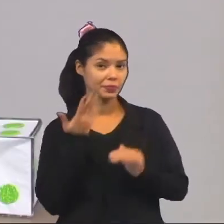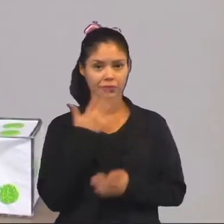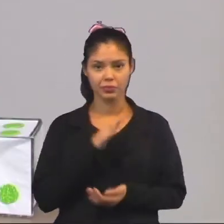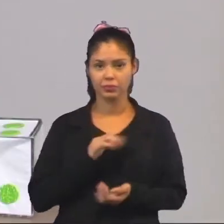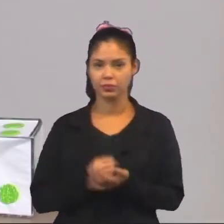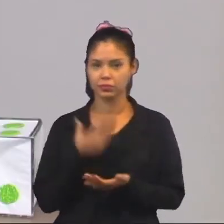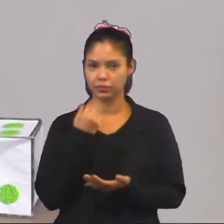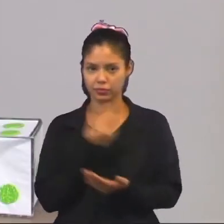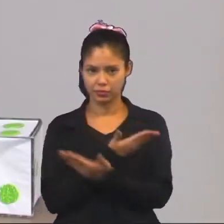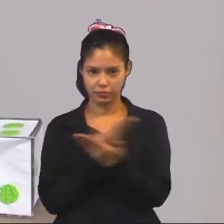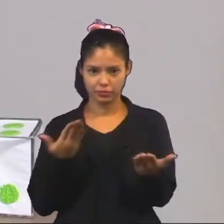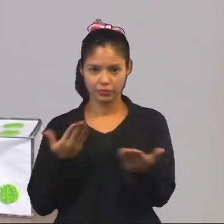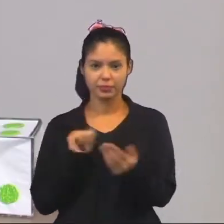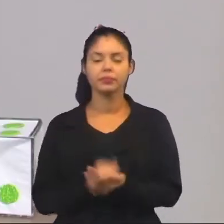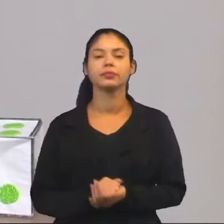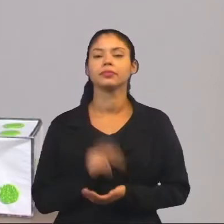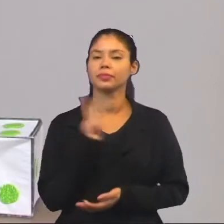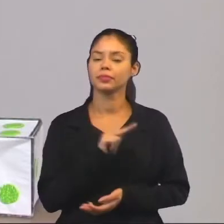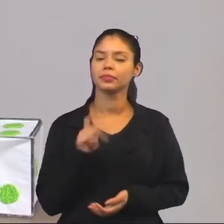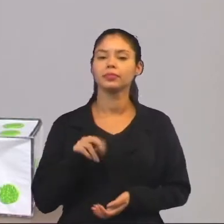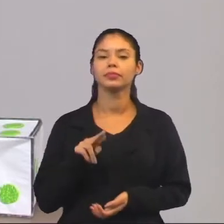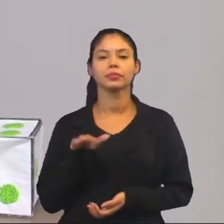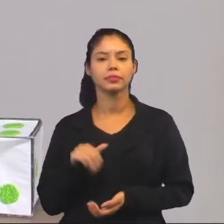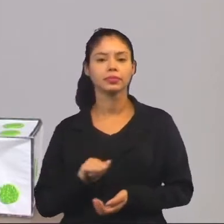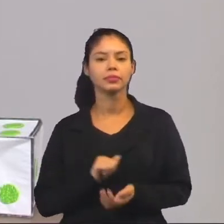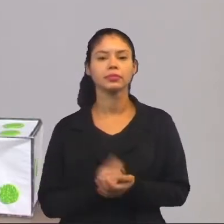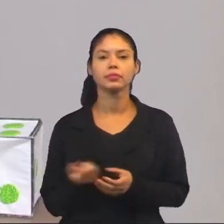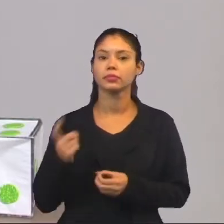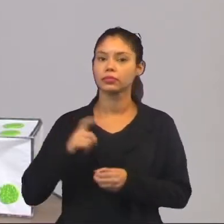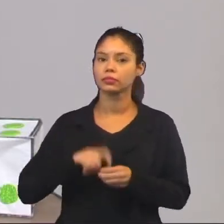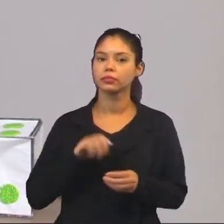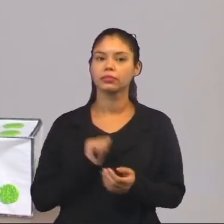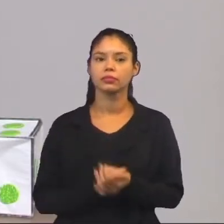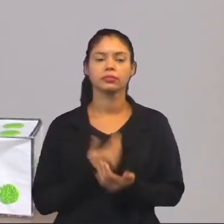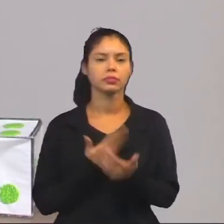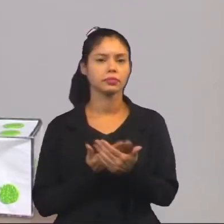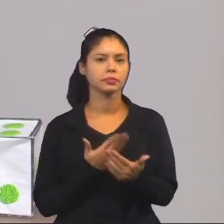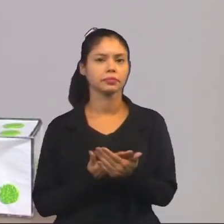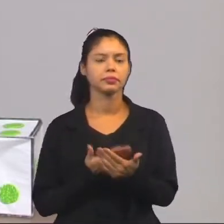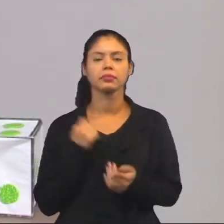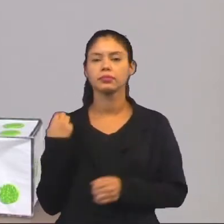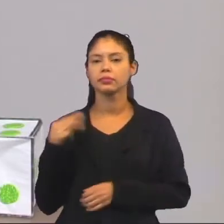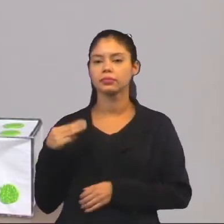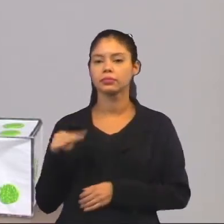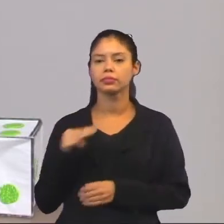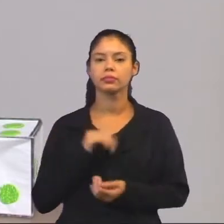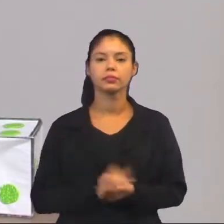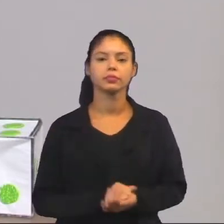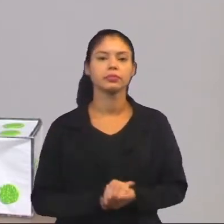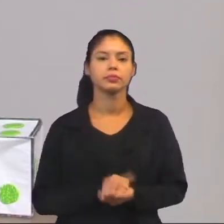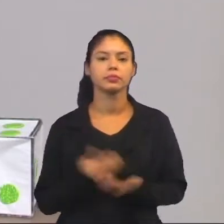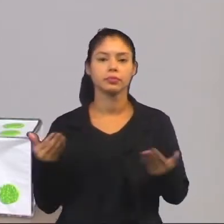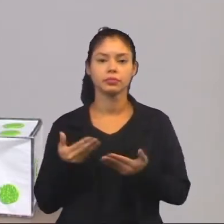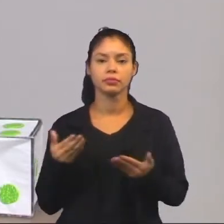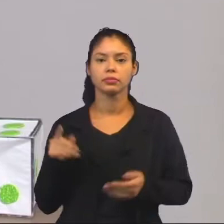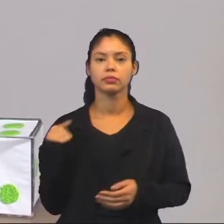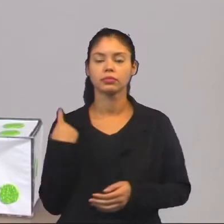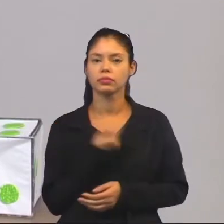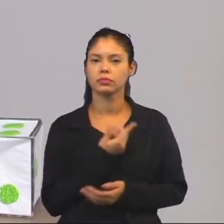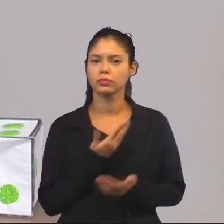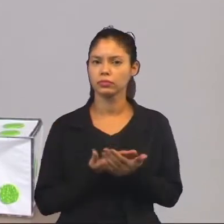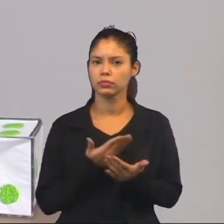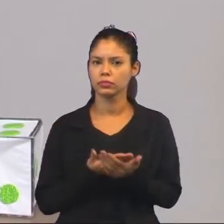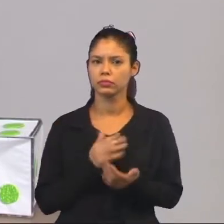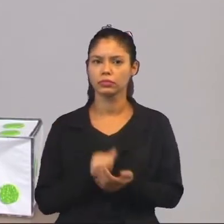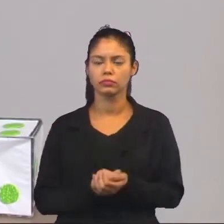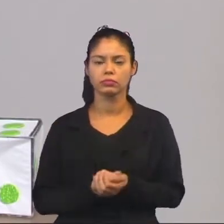Olá, crianças, tudo bem com vocês? Eu sou a professora Marina e estamos de volta para a nossa aula de matemática. E hoje nós estamos